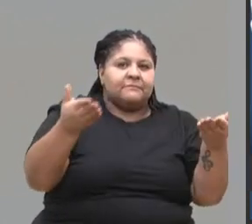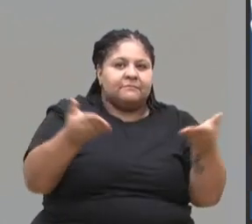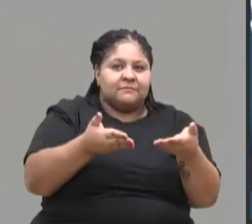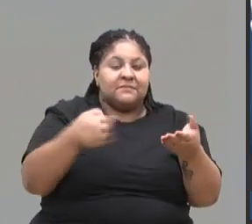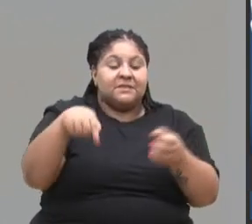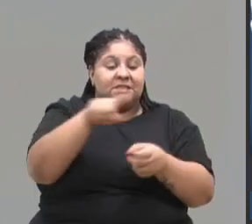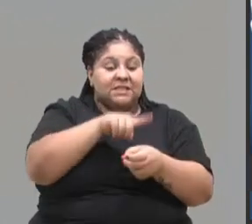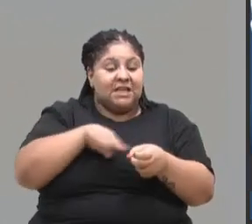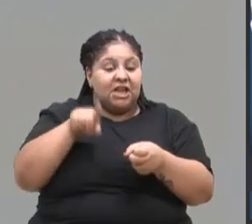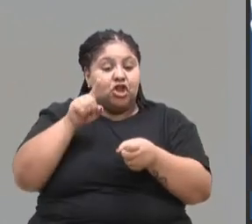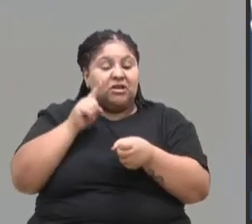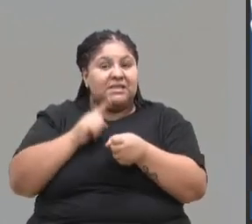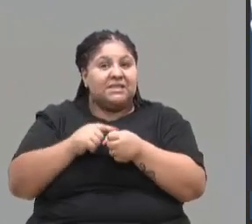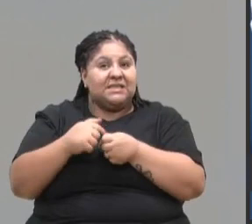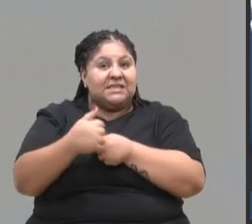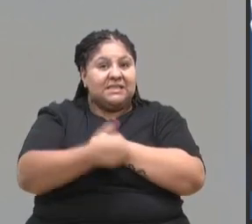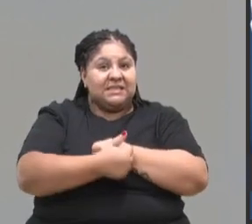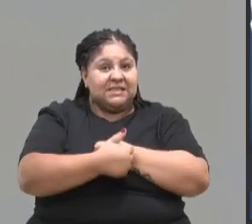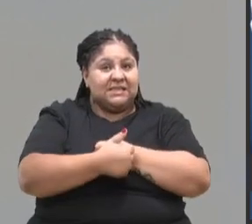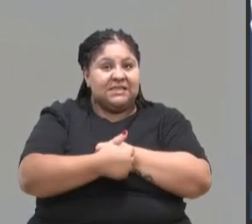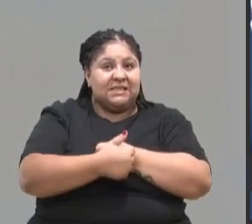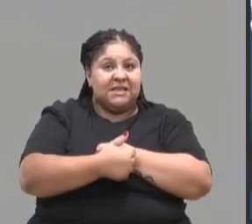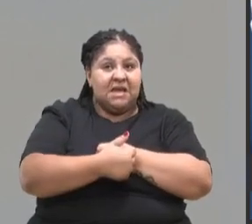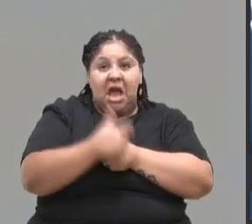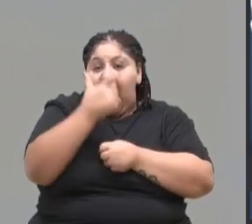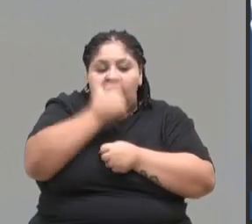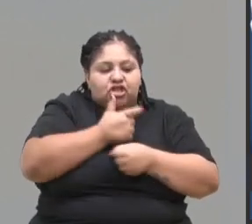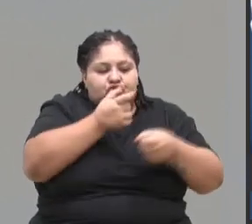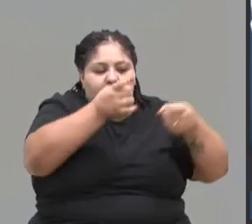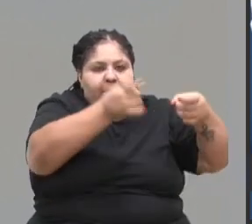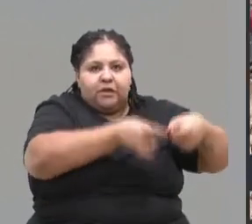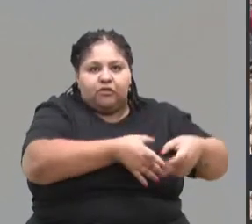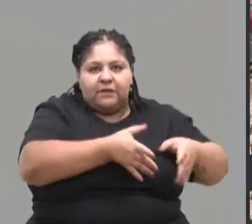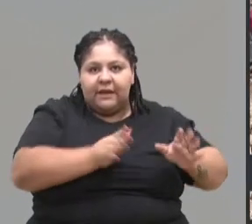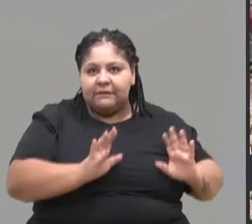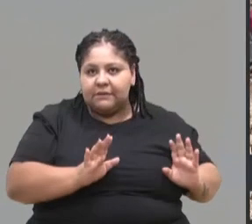nossa cidade parece abandonada.